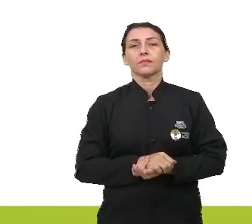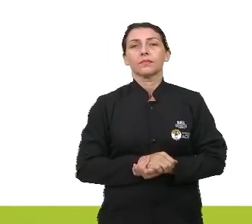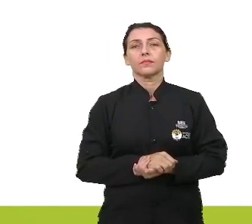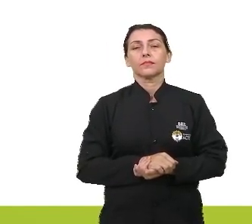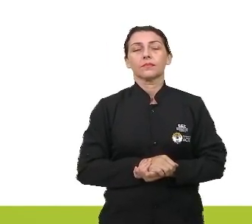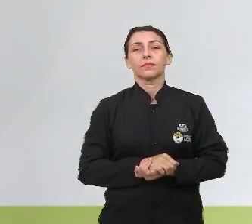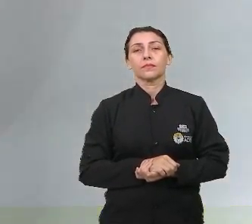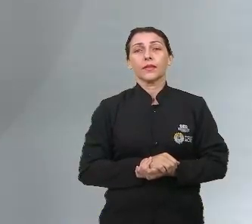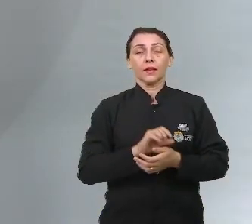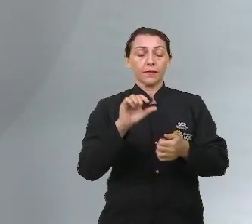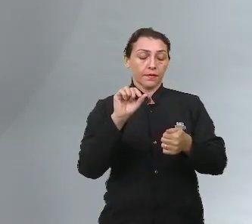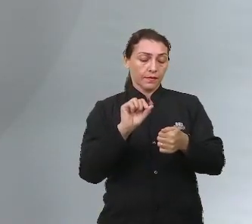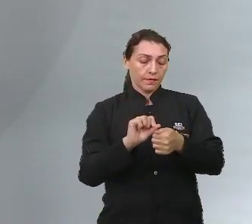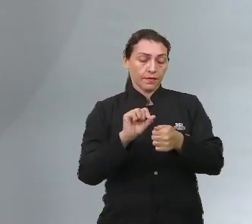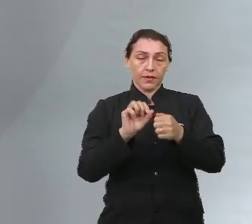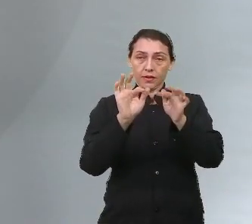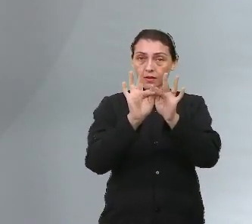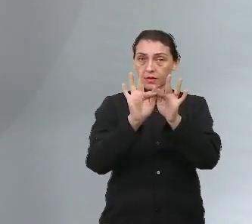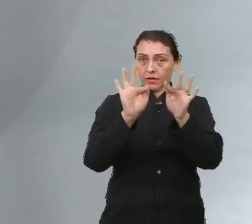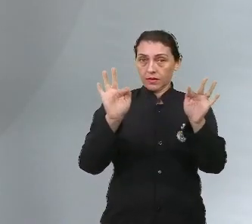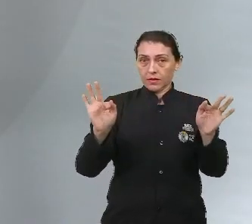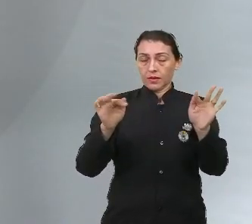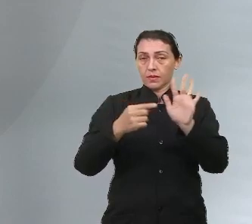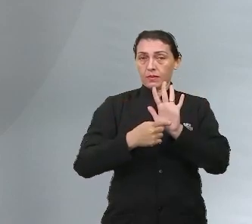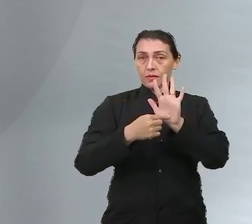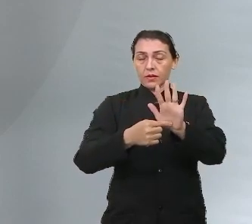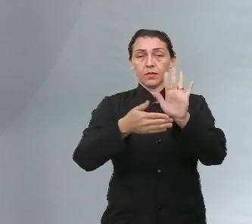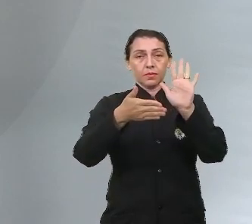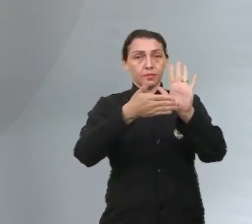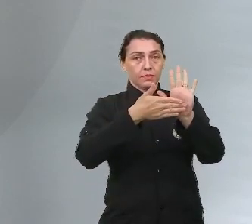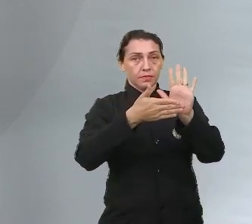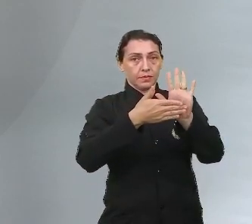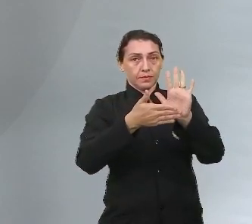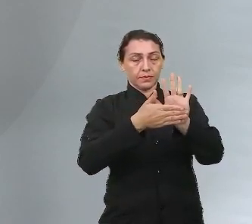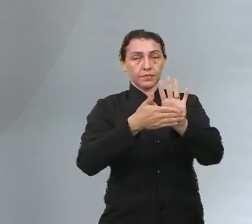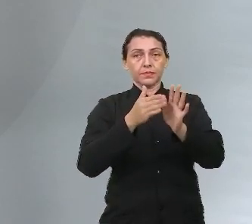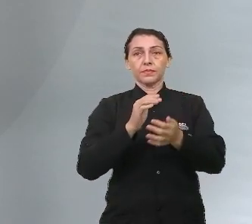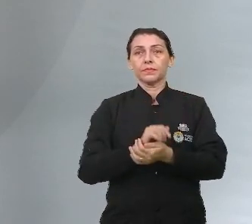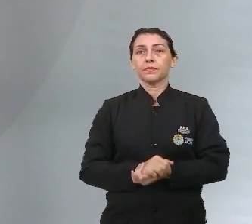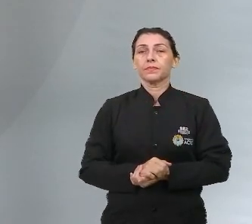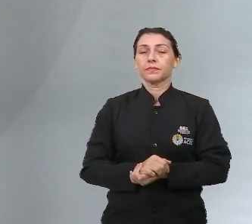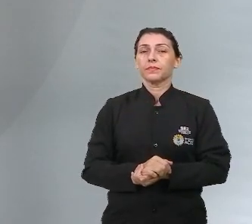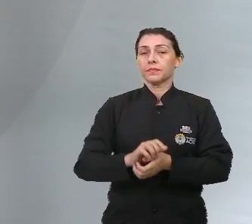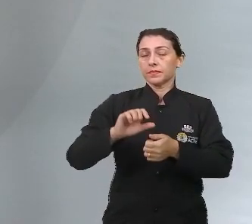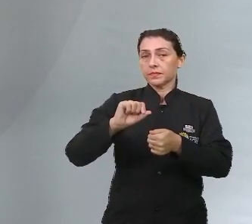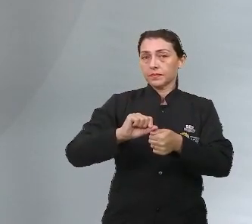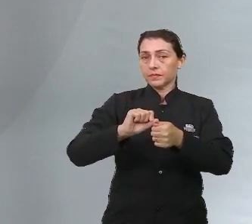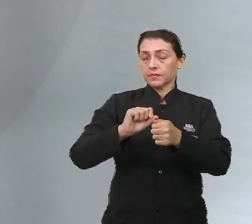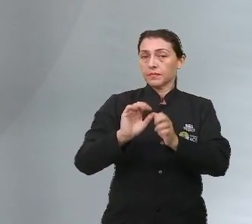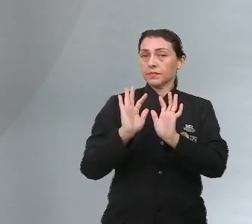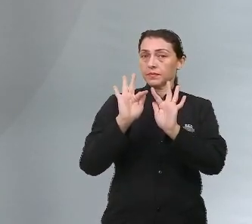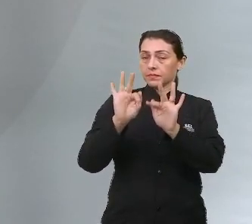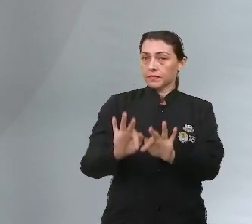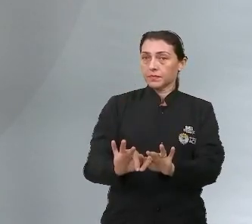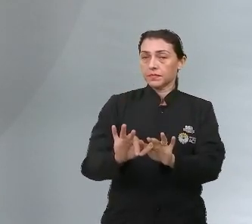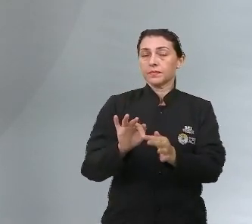lá. Fiz o tópico frasal, apresentei a proposta de intervenção, vou fazer o meu